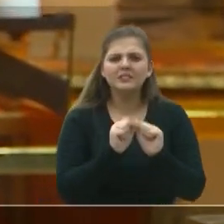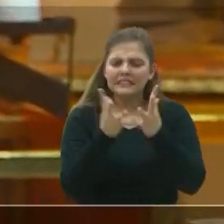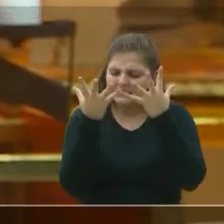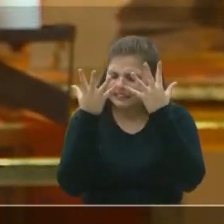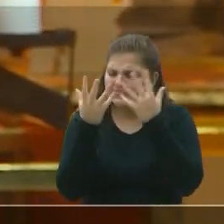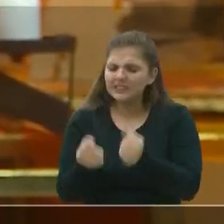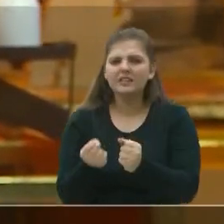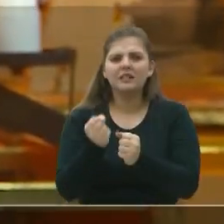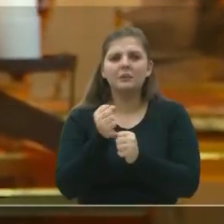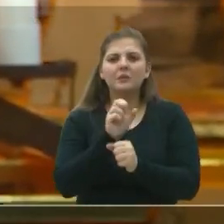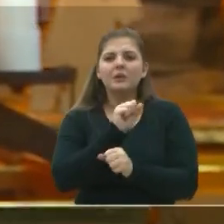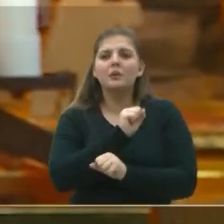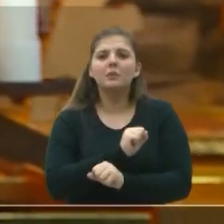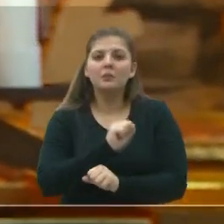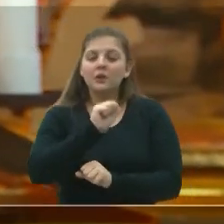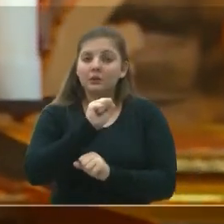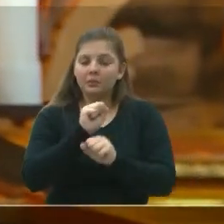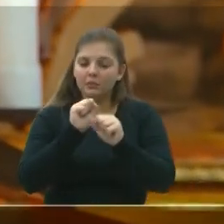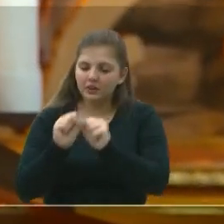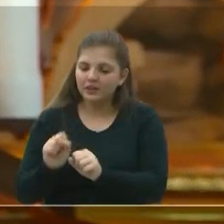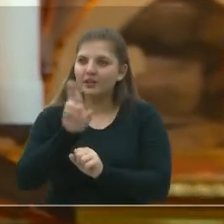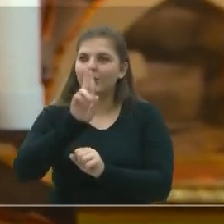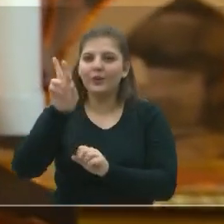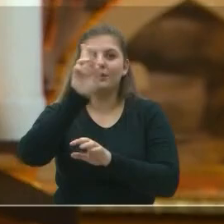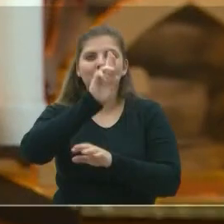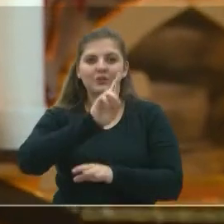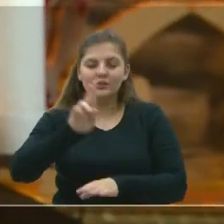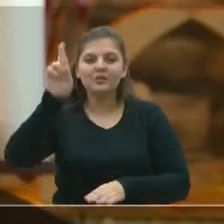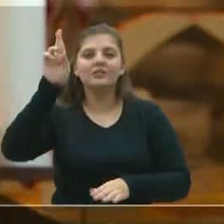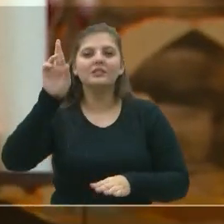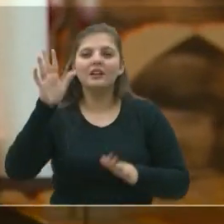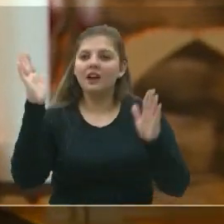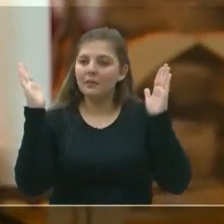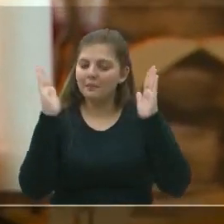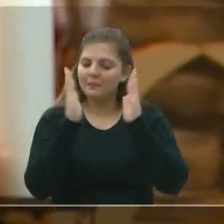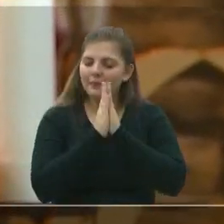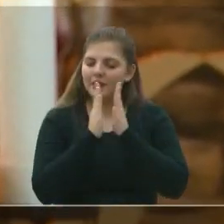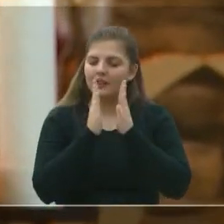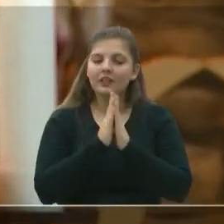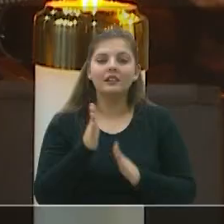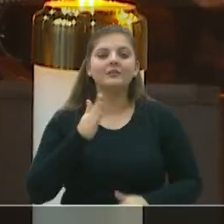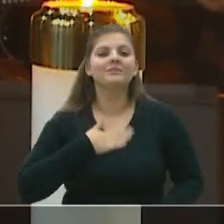pelo poder do nome dele. Amém! E o meu